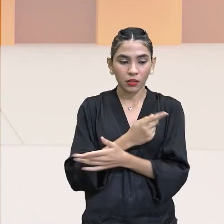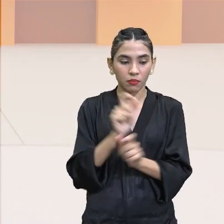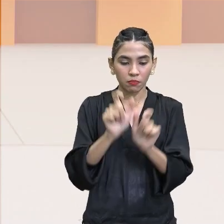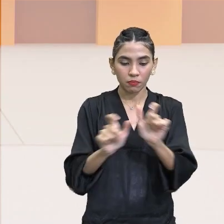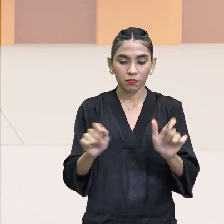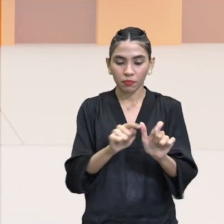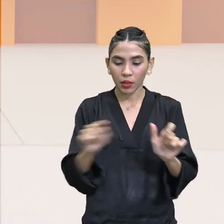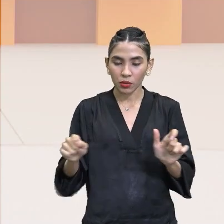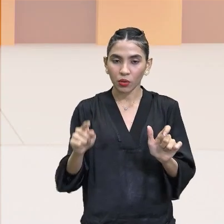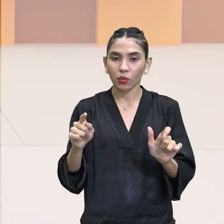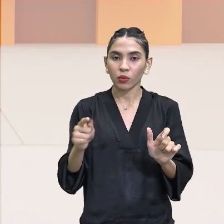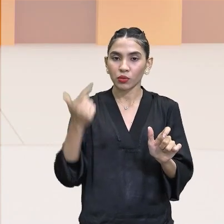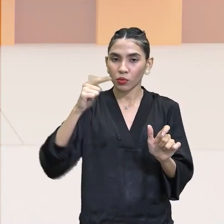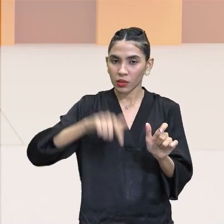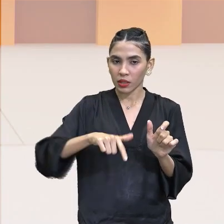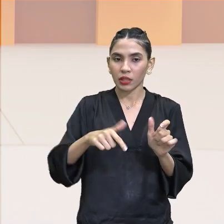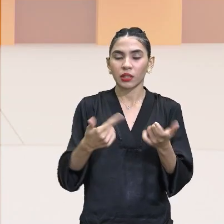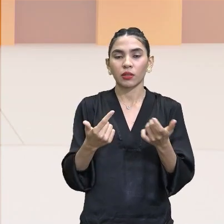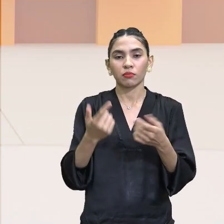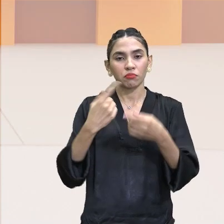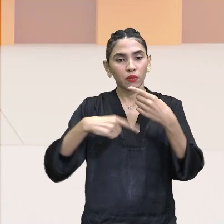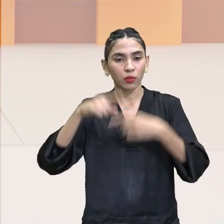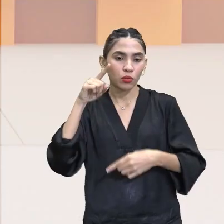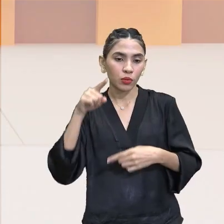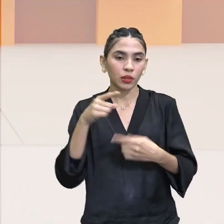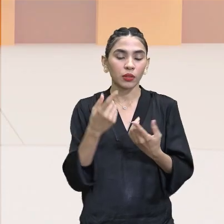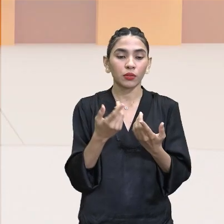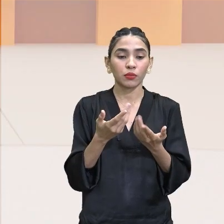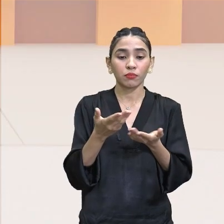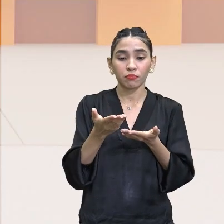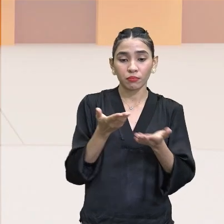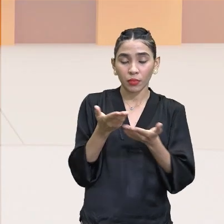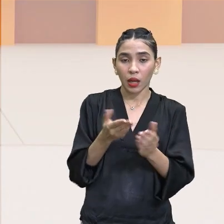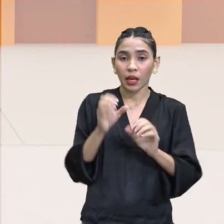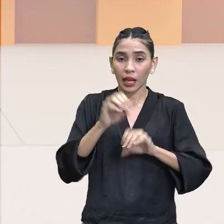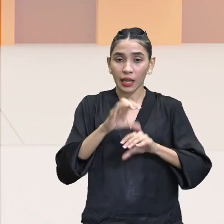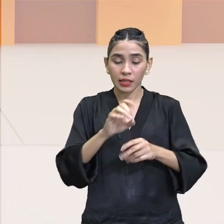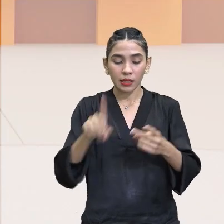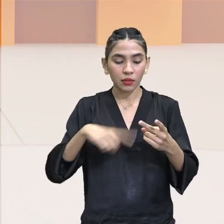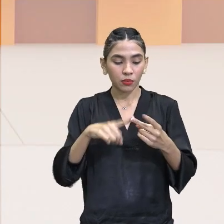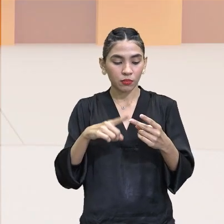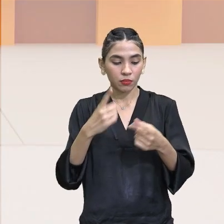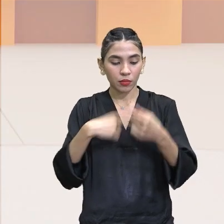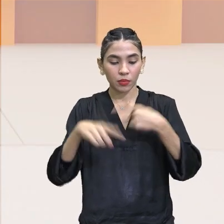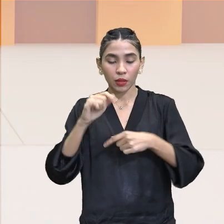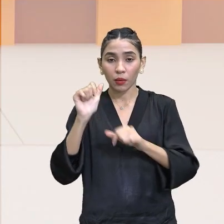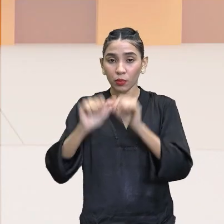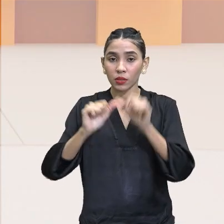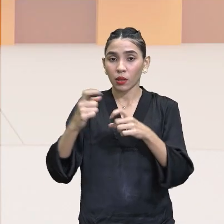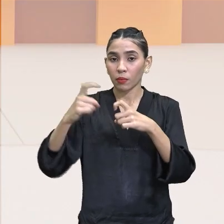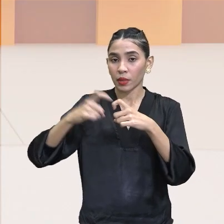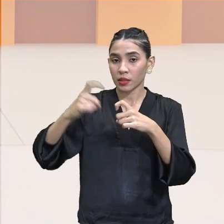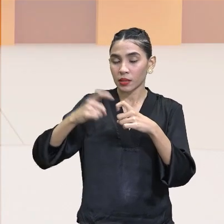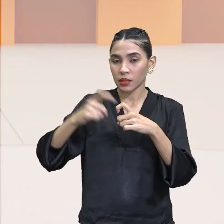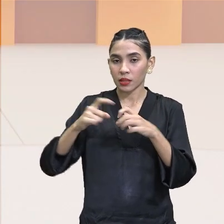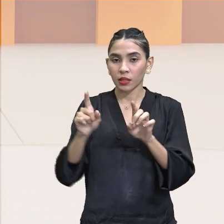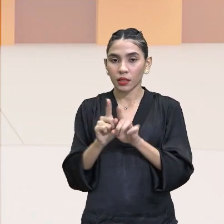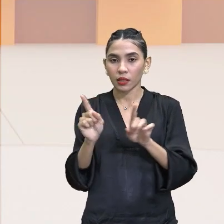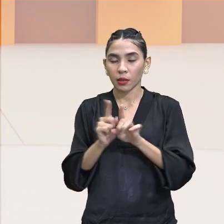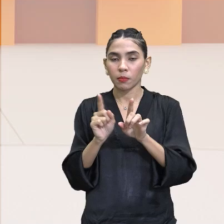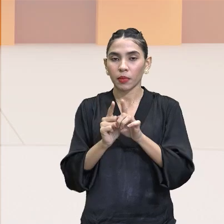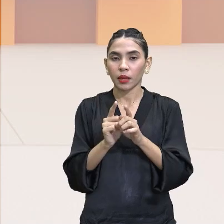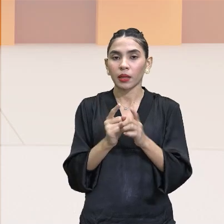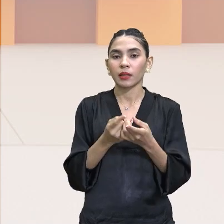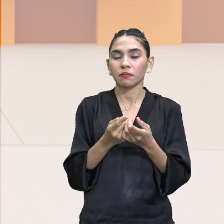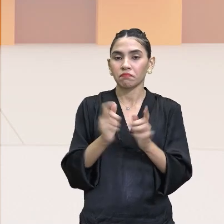têm acesso, evoluíram bastante, acesso à educação melhorou bastante, as evoluções na medicina fizeram esses